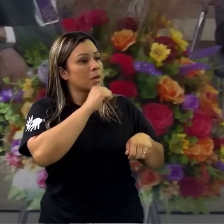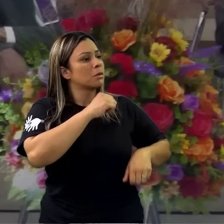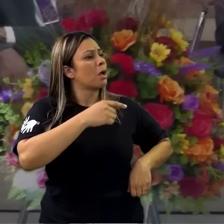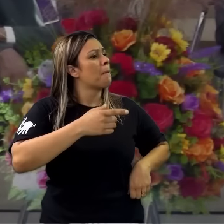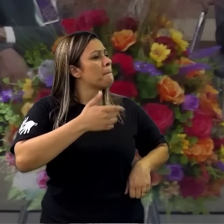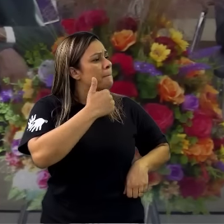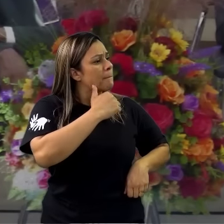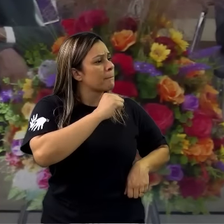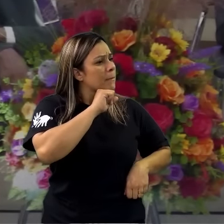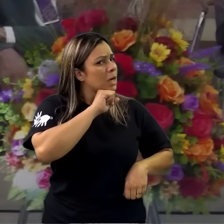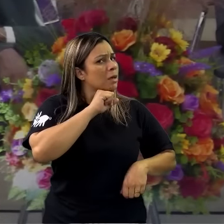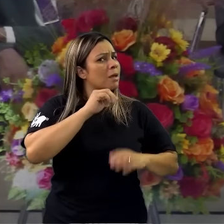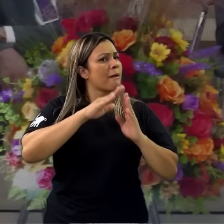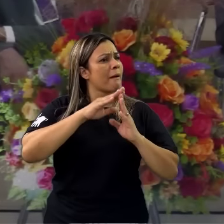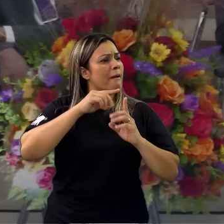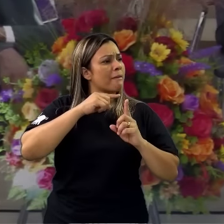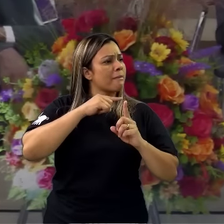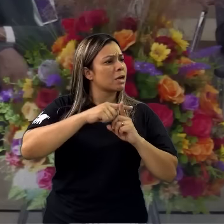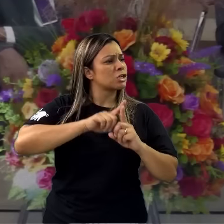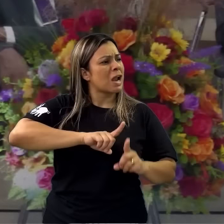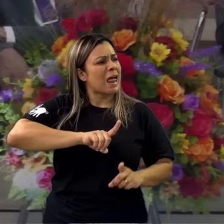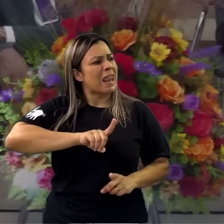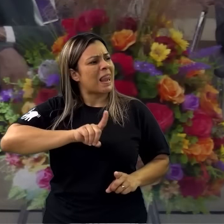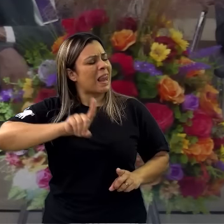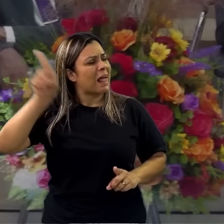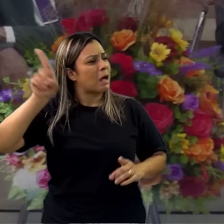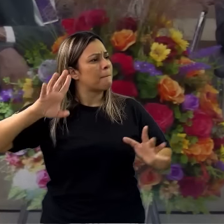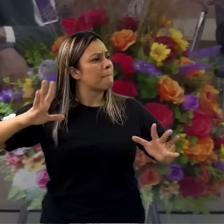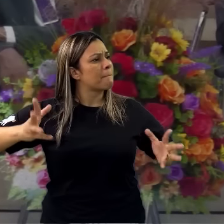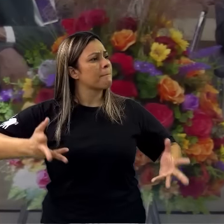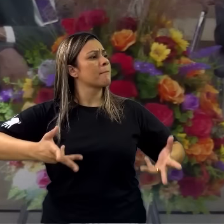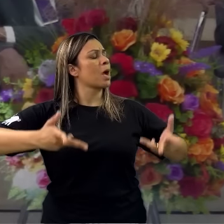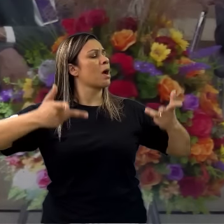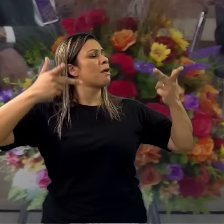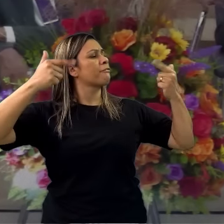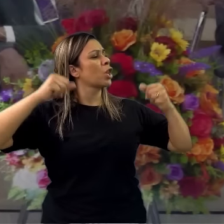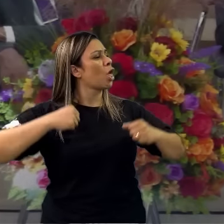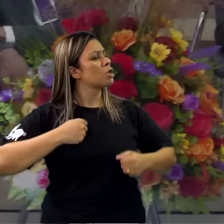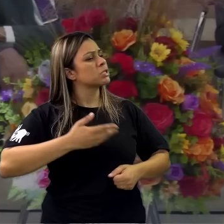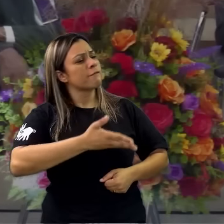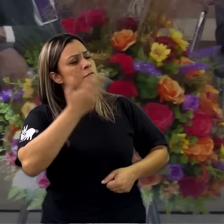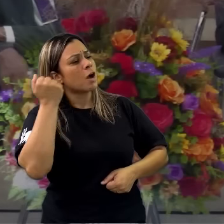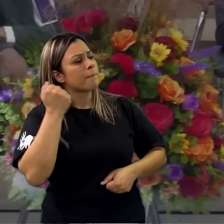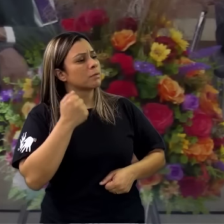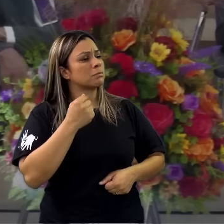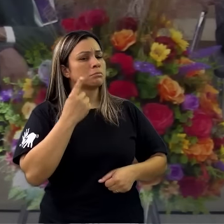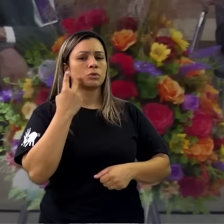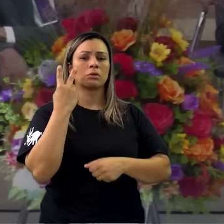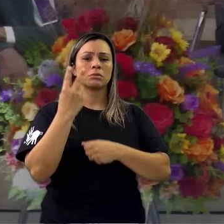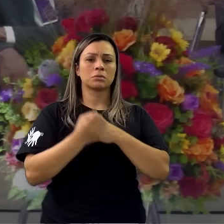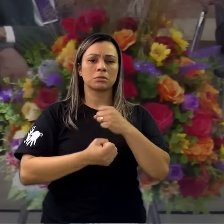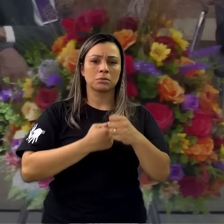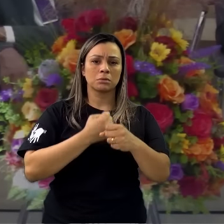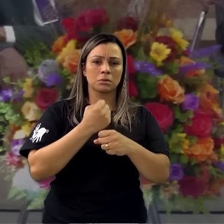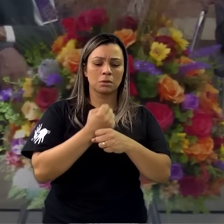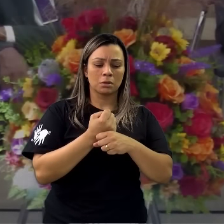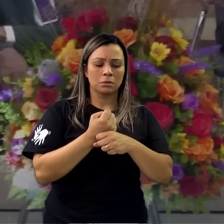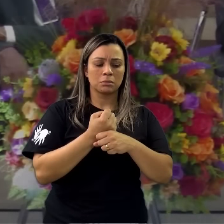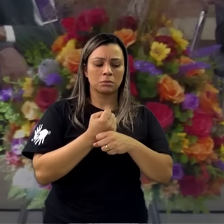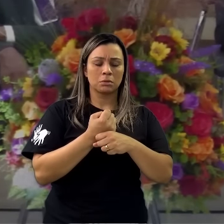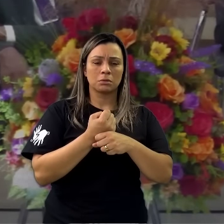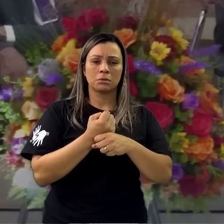passou dois anos você voltou lá nem eu falei eu pensei que eu preguei muito